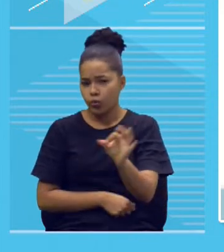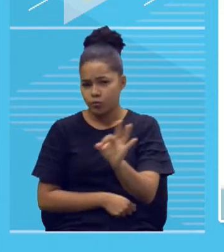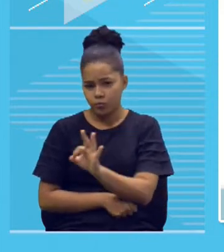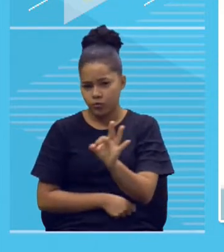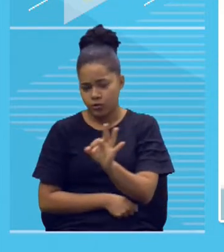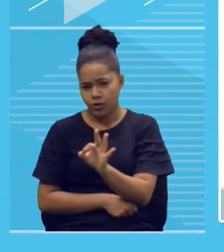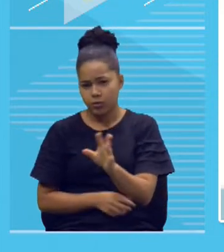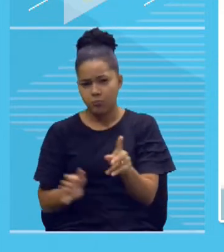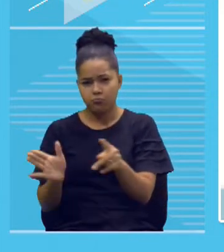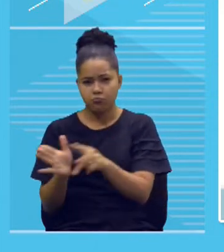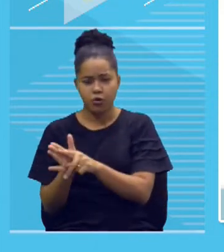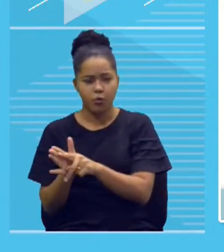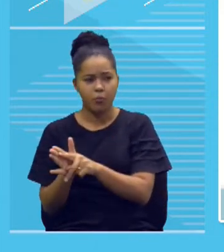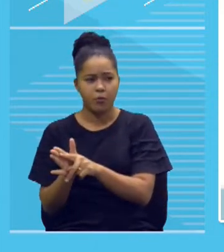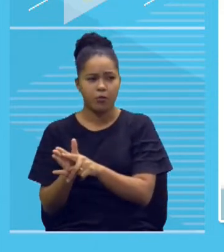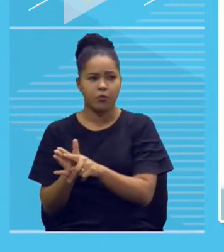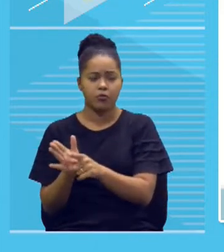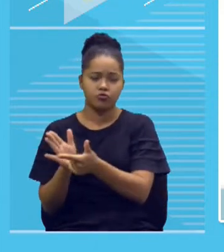de